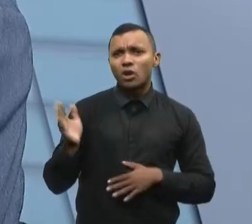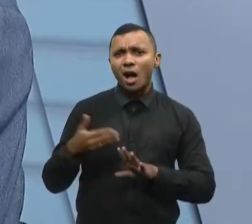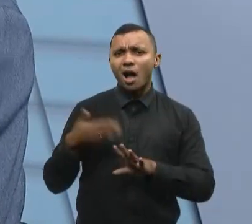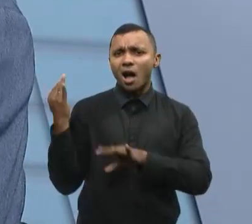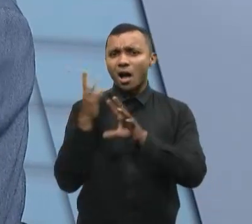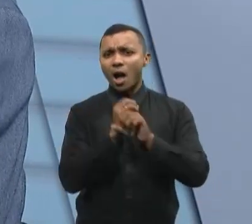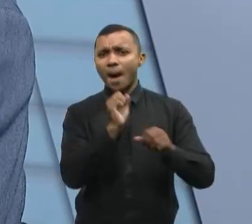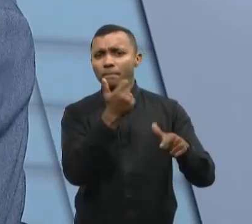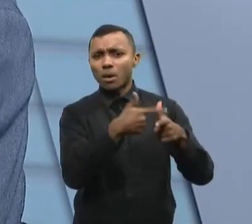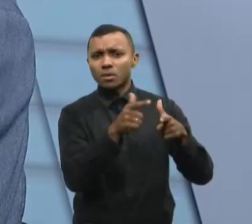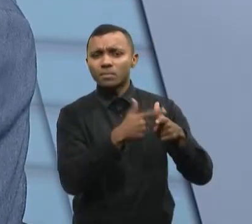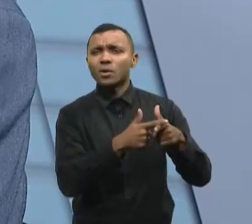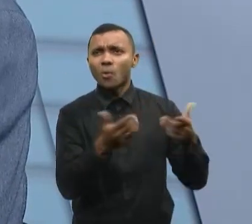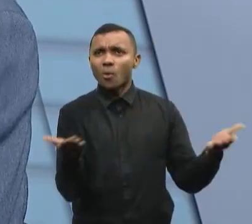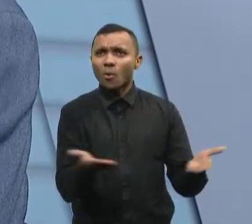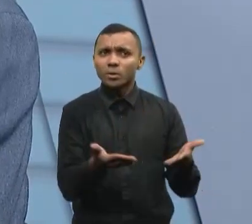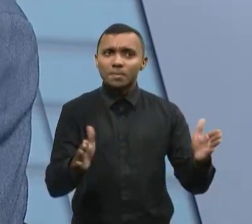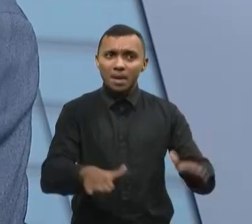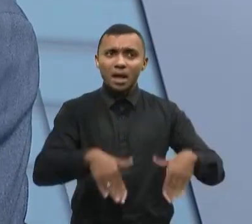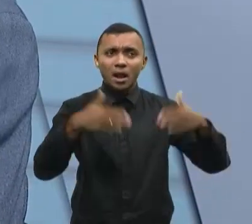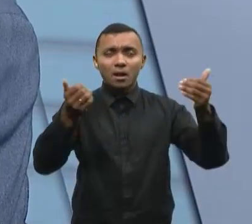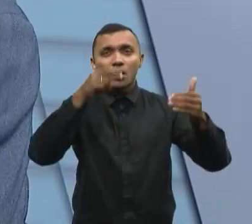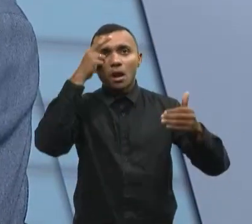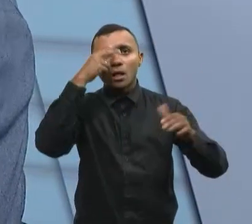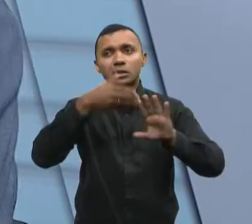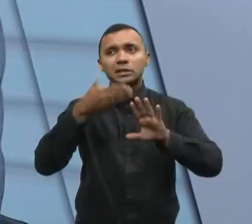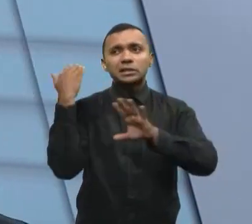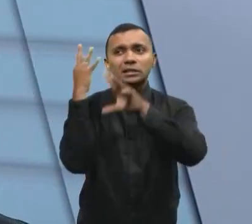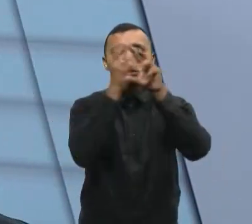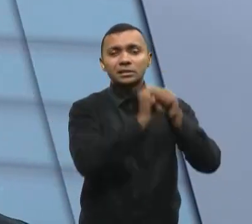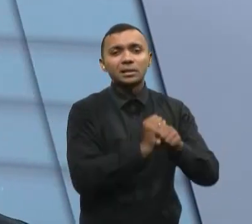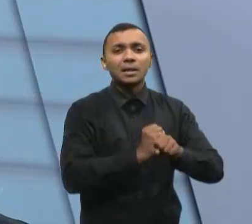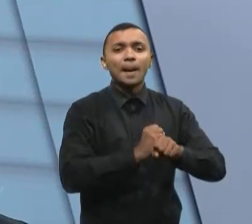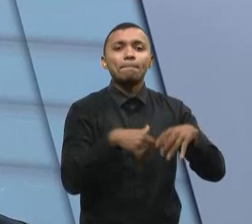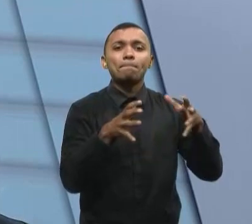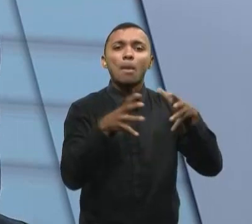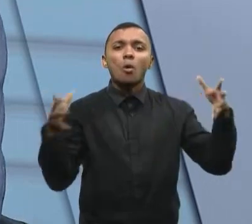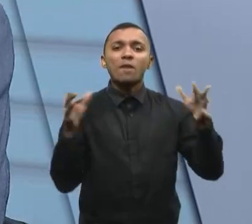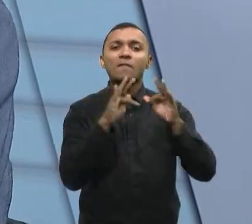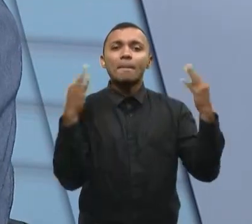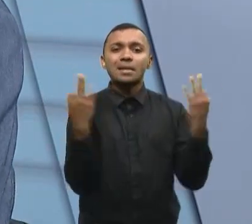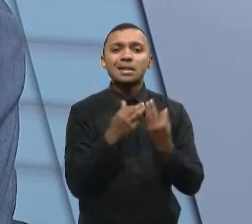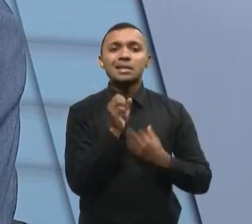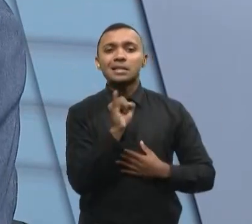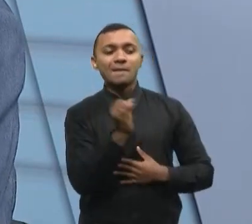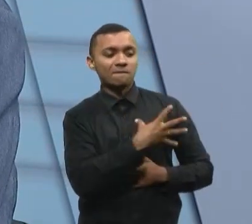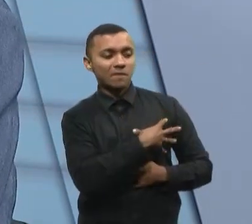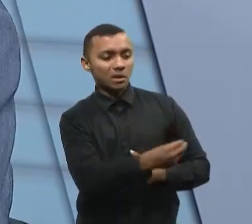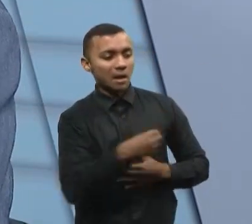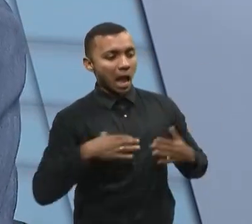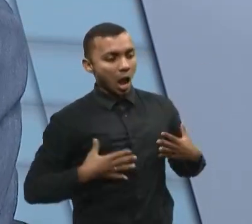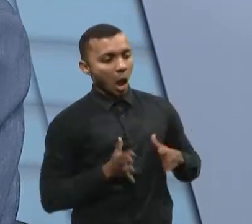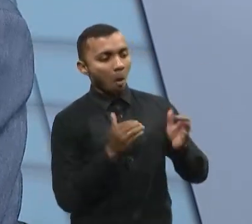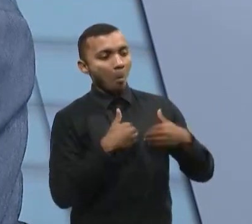né? Hoje parece que melhorou muito, mas antigamente algumas famílias escondiam um filho que